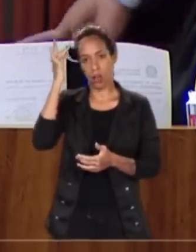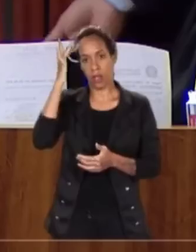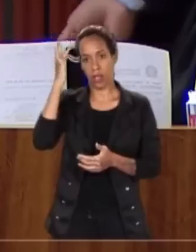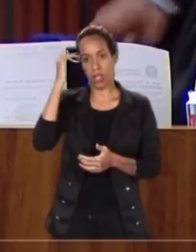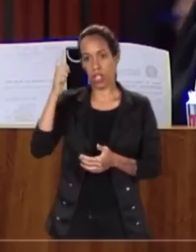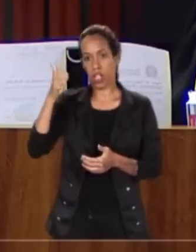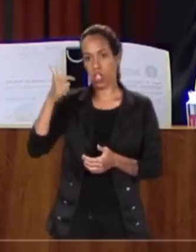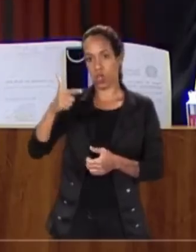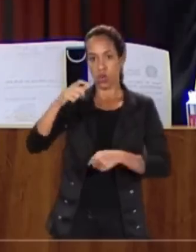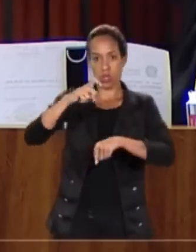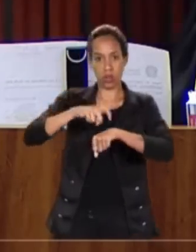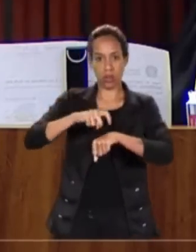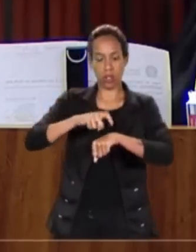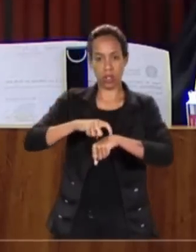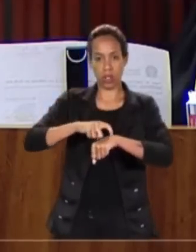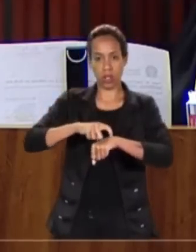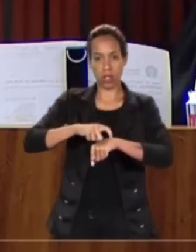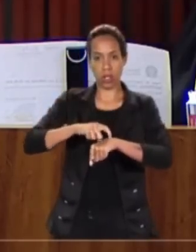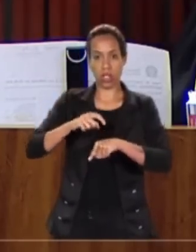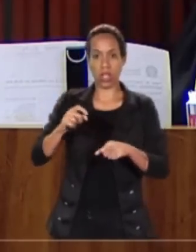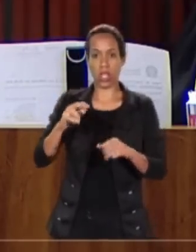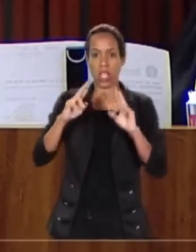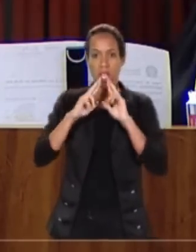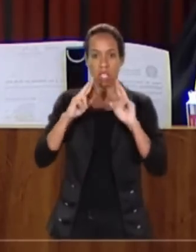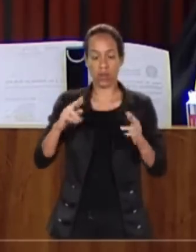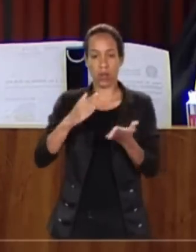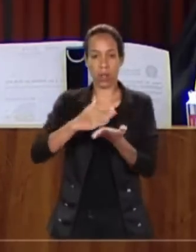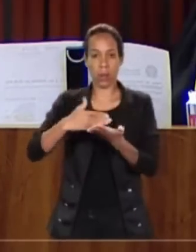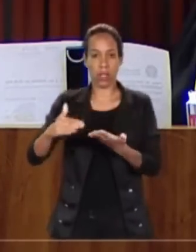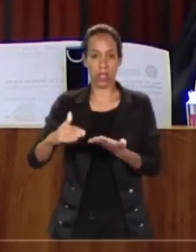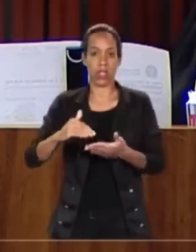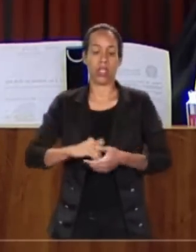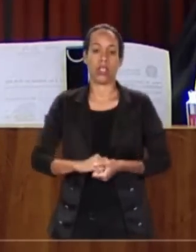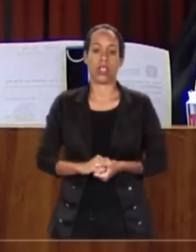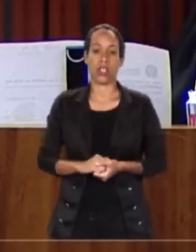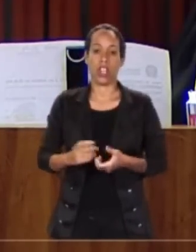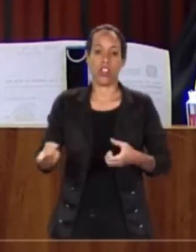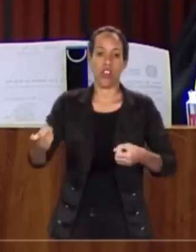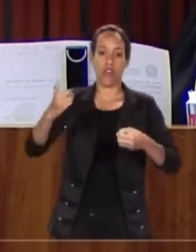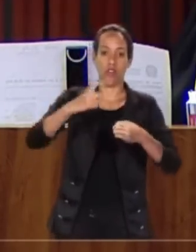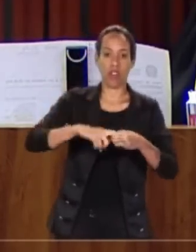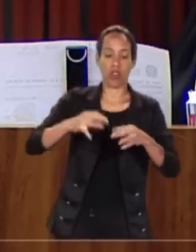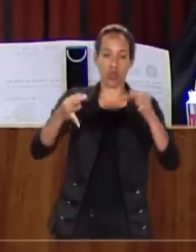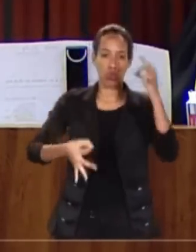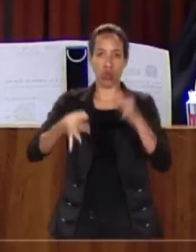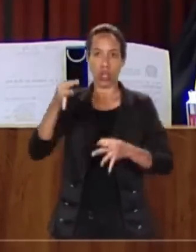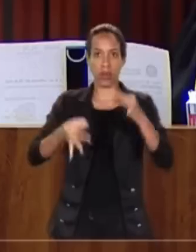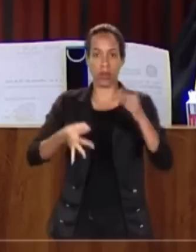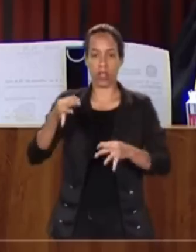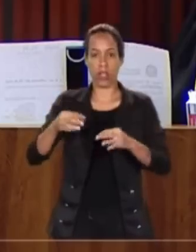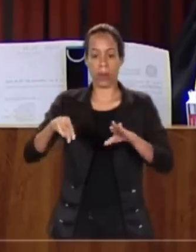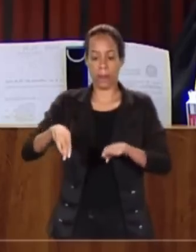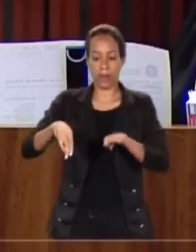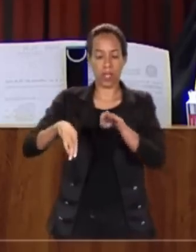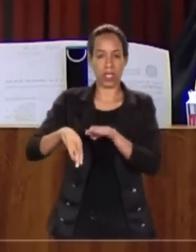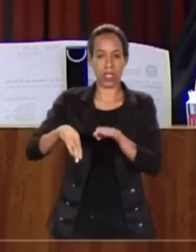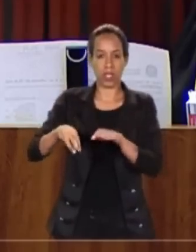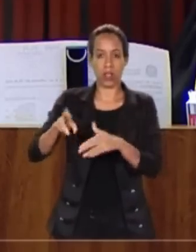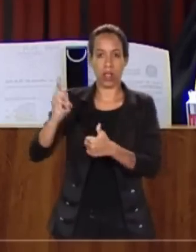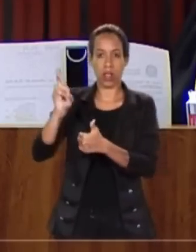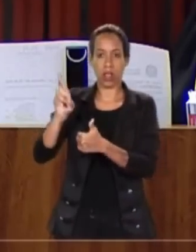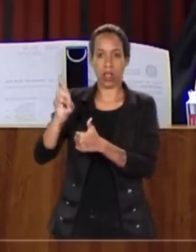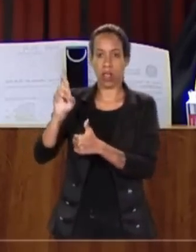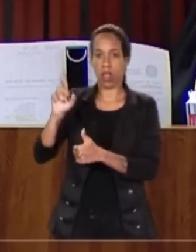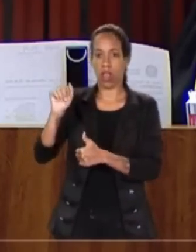das 12 horas e proclamo o resultado parcial retomado julgamento Ministro Raul Araújo de